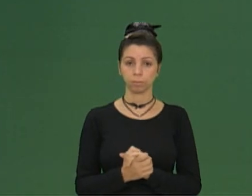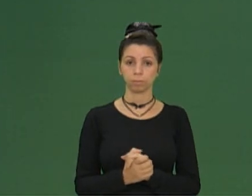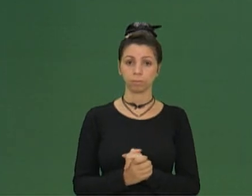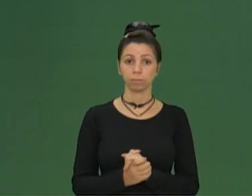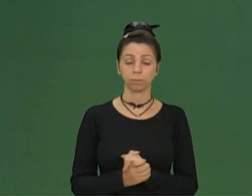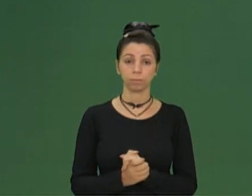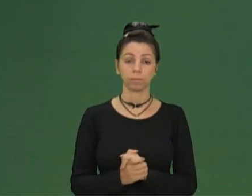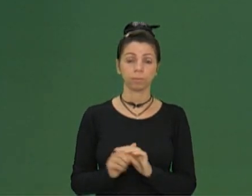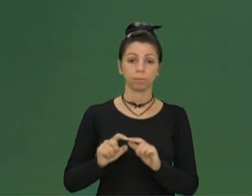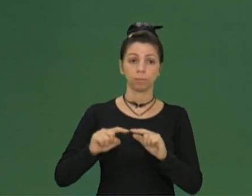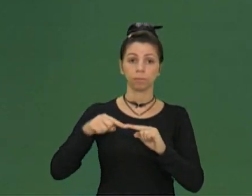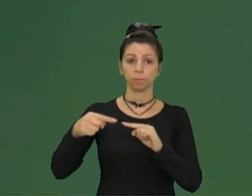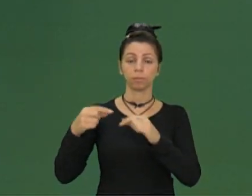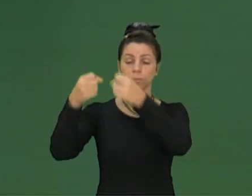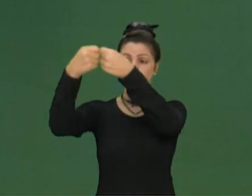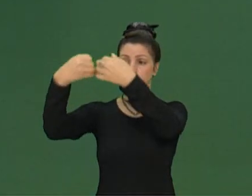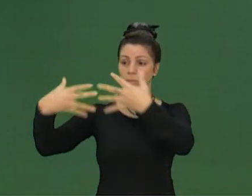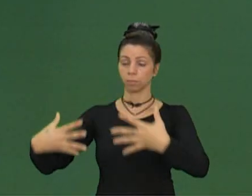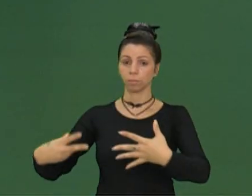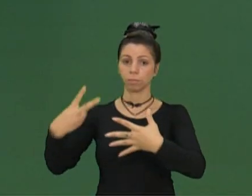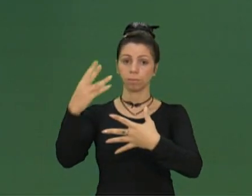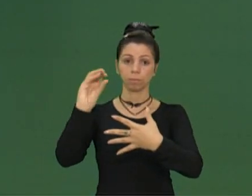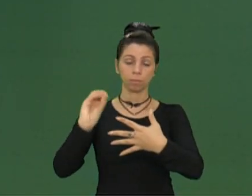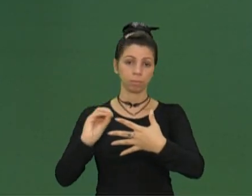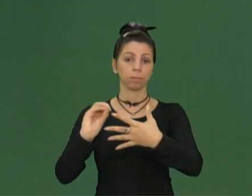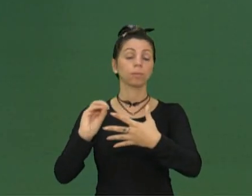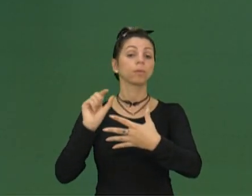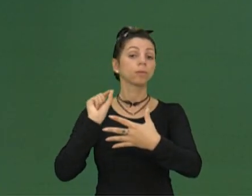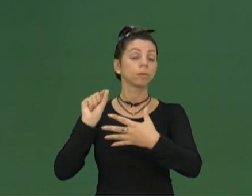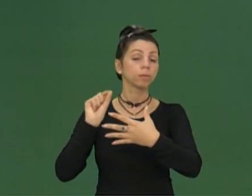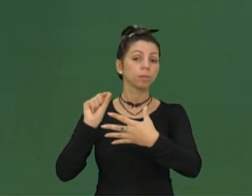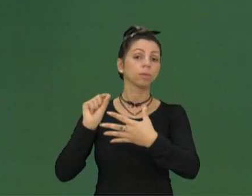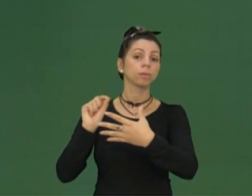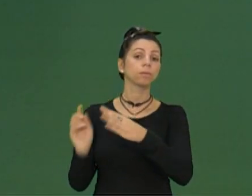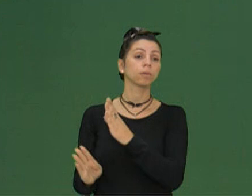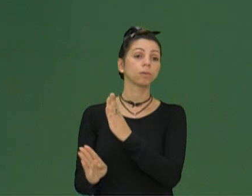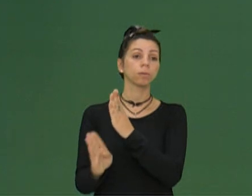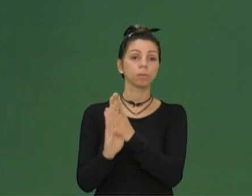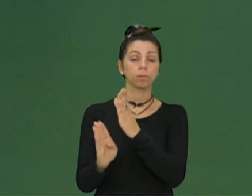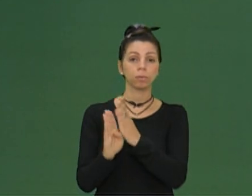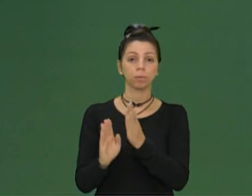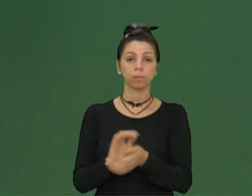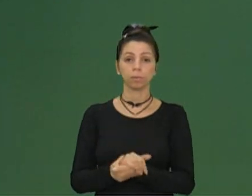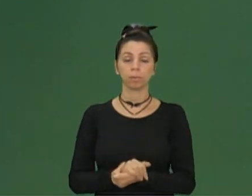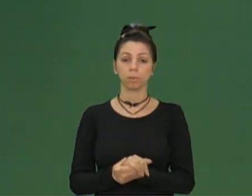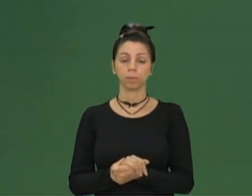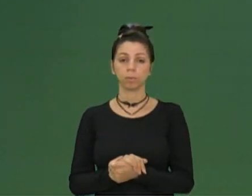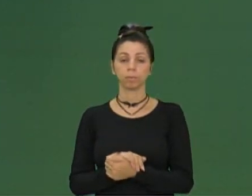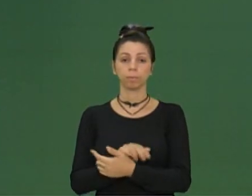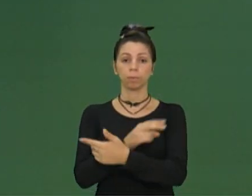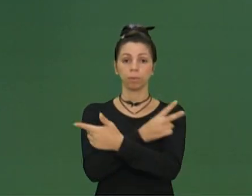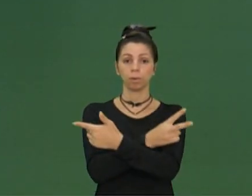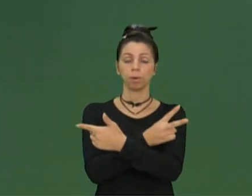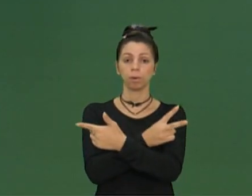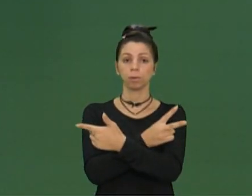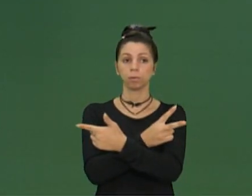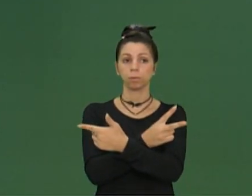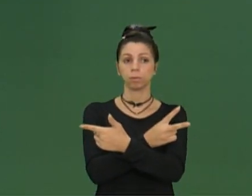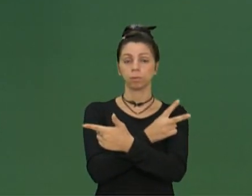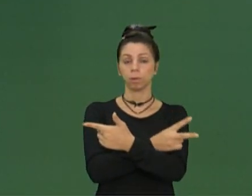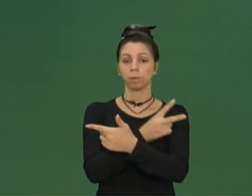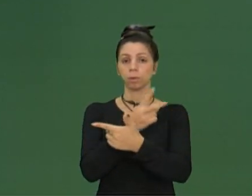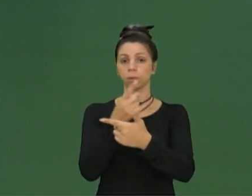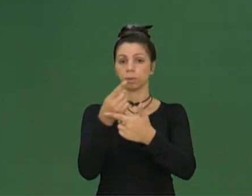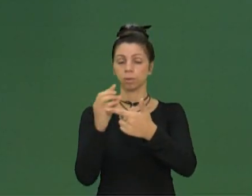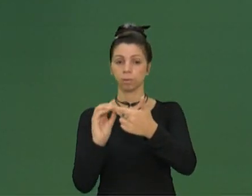2. Decompondo 20 ali, fatorando 20, eu tenho aqui o quê? Primeiro número primo é 2, 20 divididos por 2 é